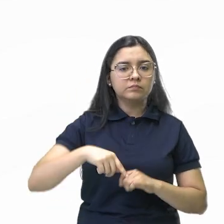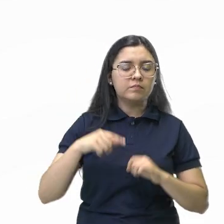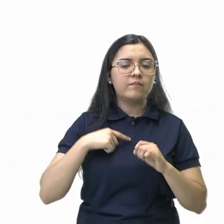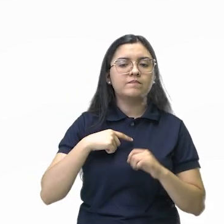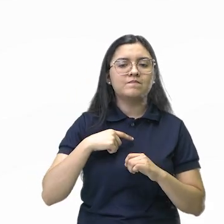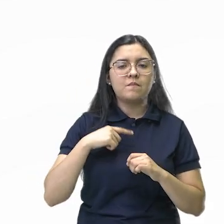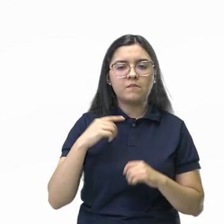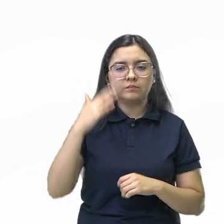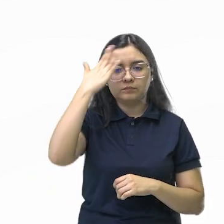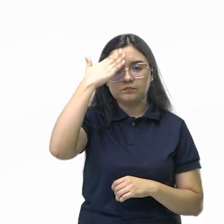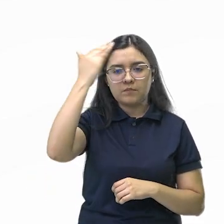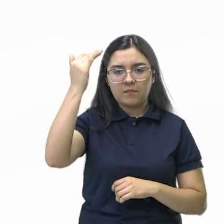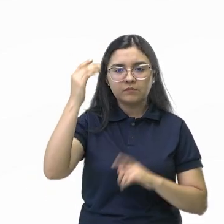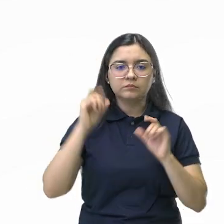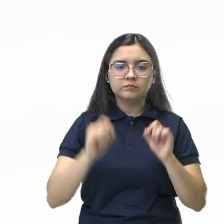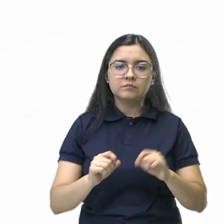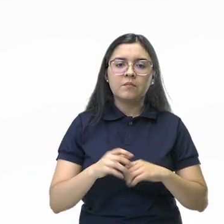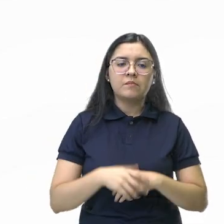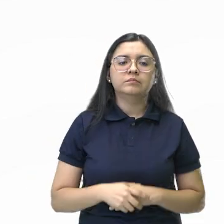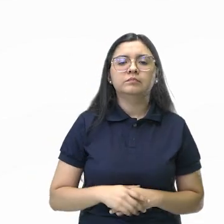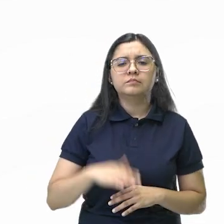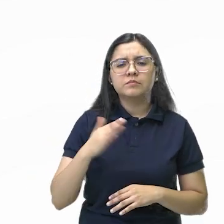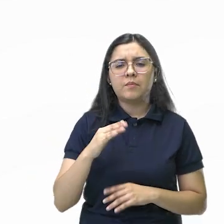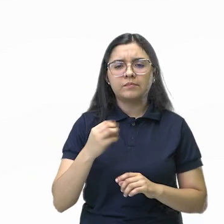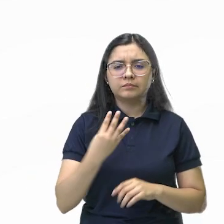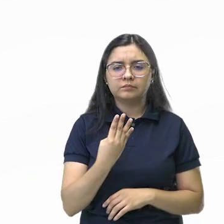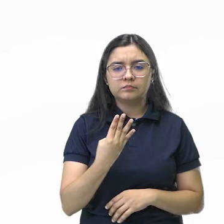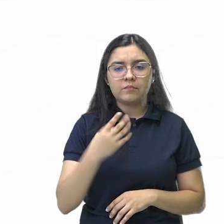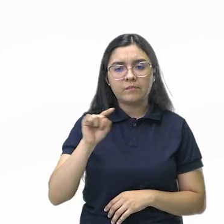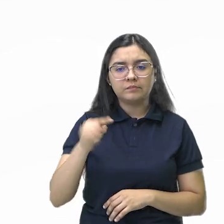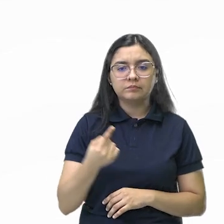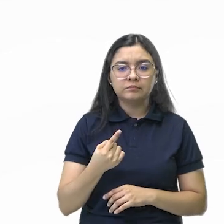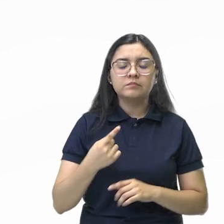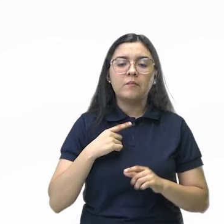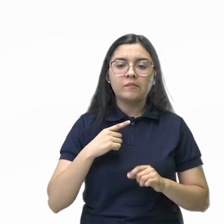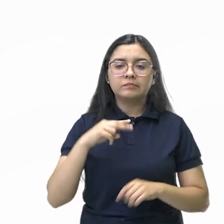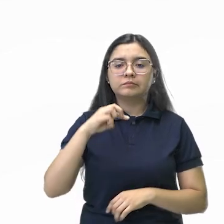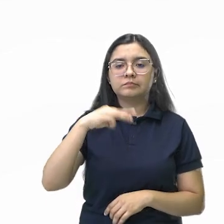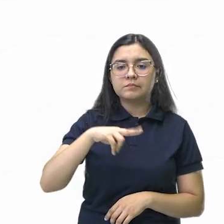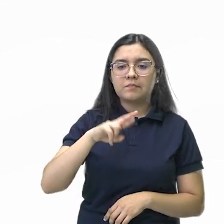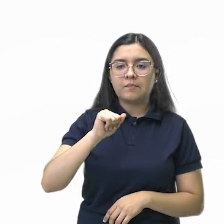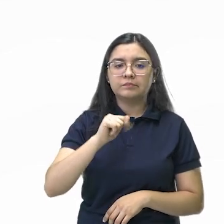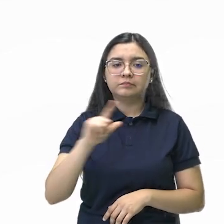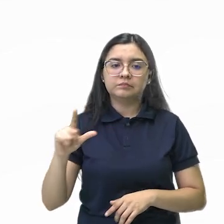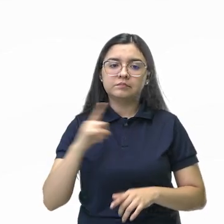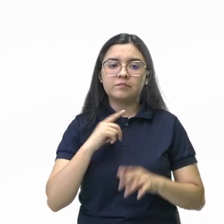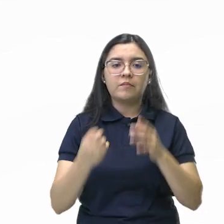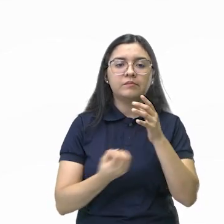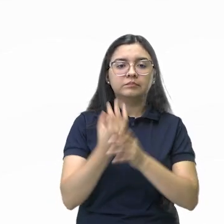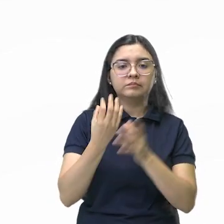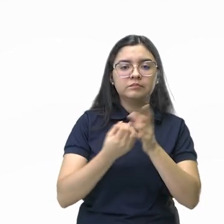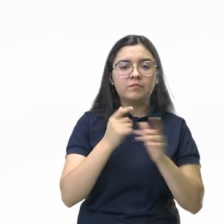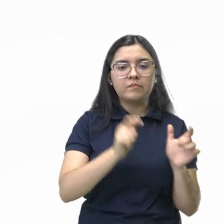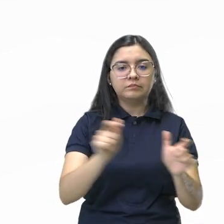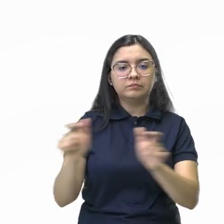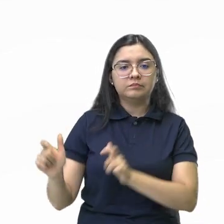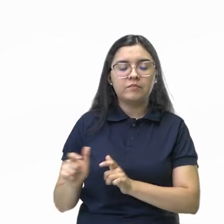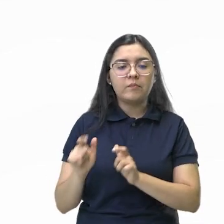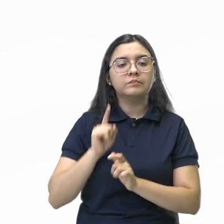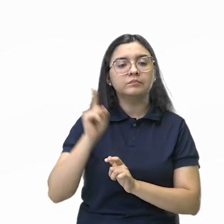Estados Unidos. Desde então, mais de 40 mil murais foram criados em bairros diversos de